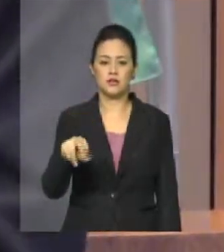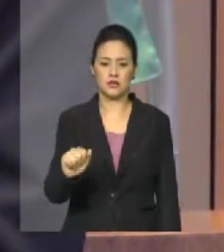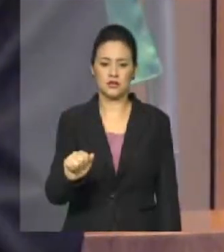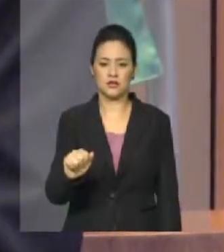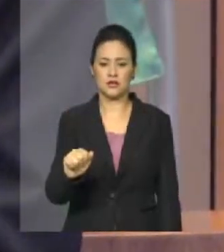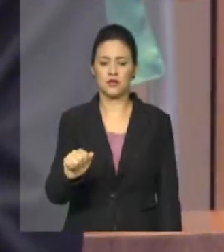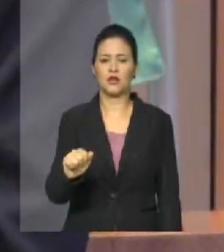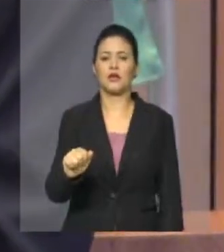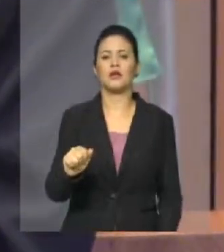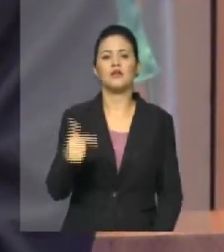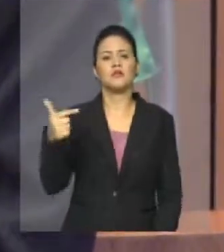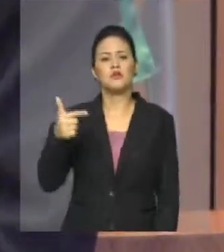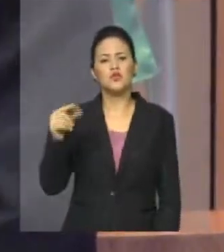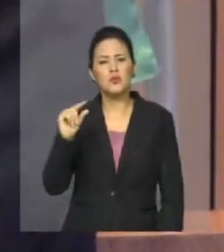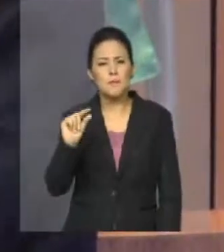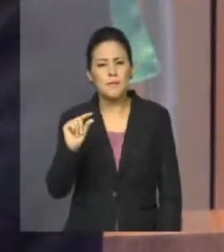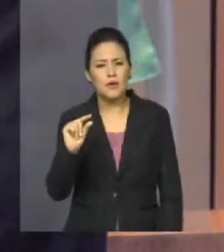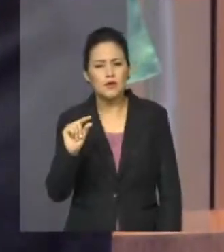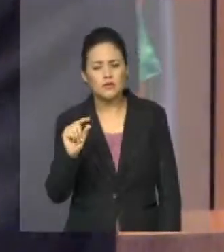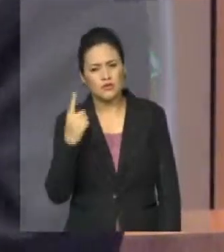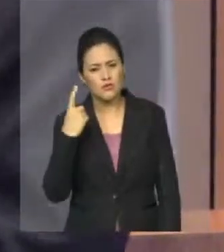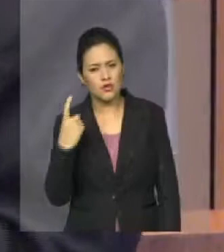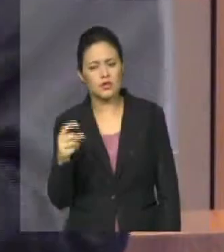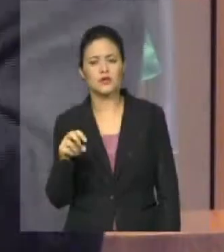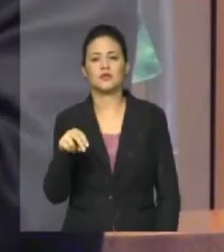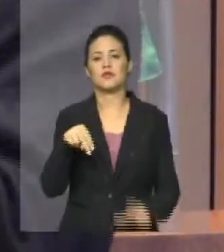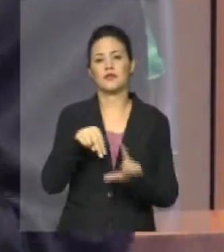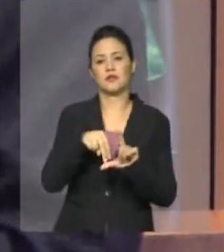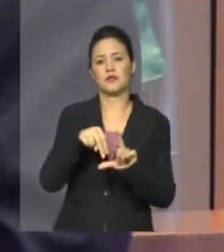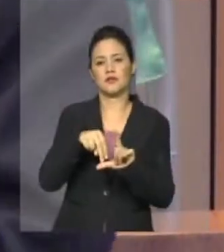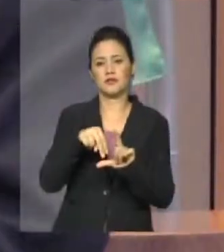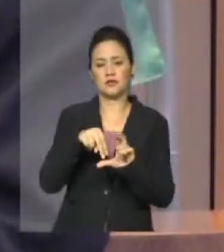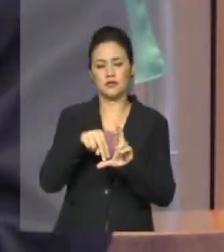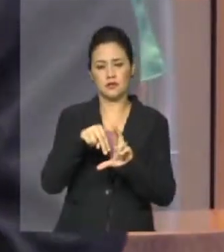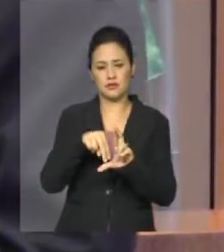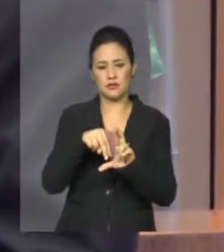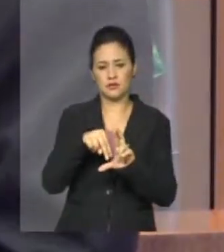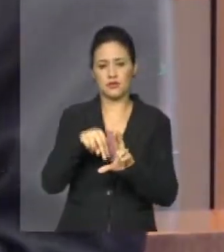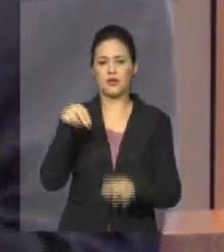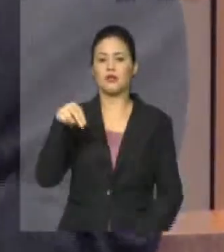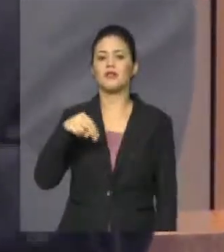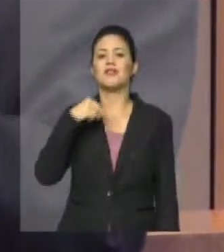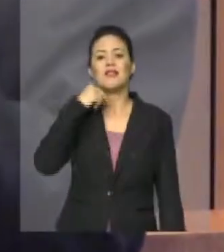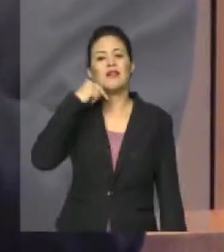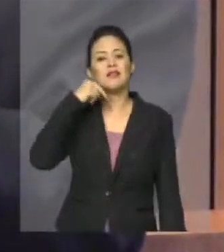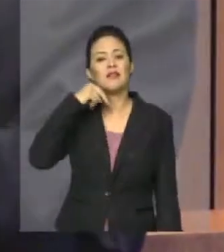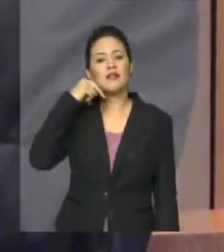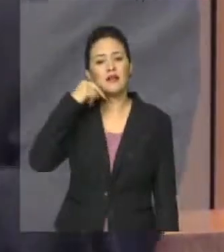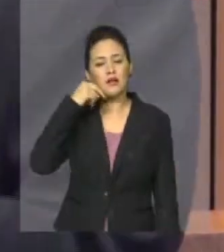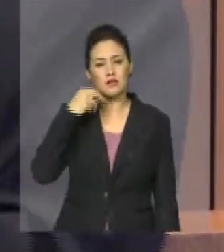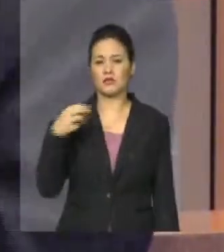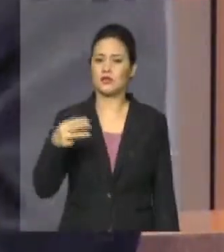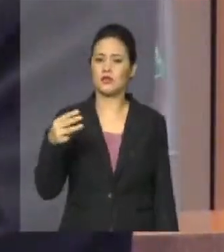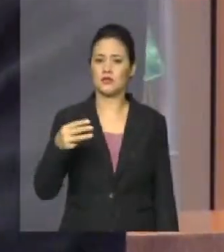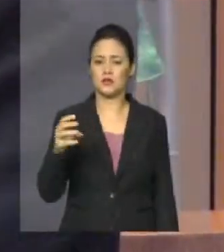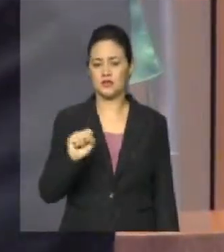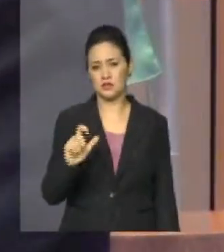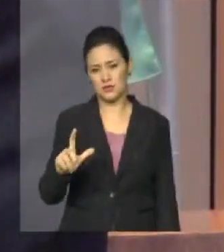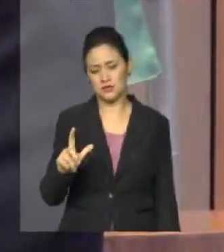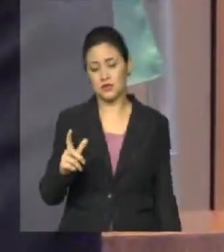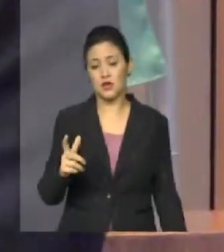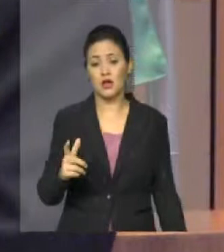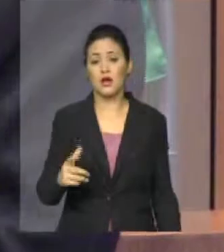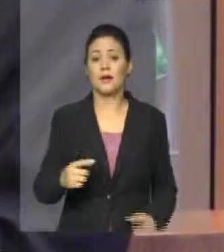era Natal, que era o Rio Grande do Norte, e terceiro, não, era Teresina, e terceiro São Luís. Mas São Luís ficou